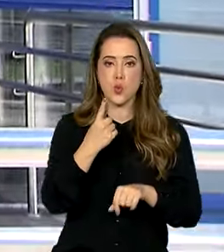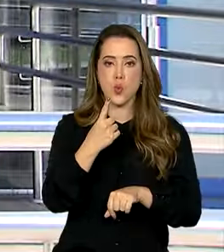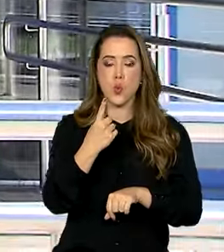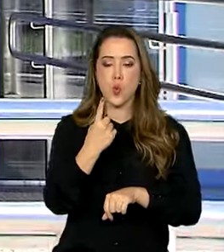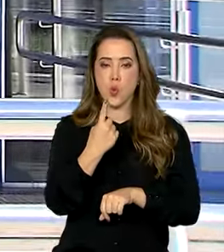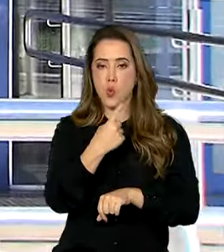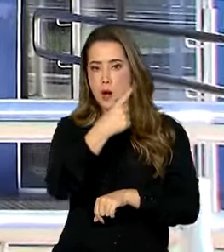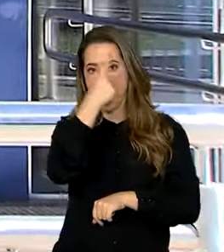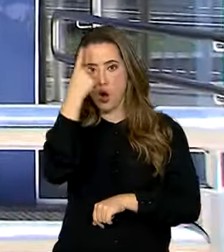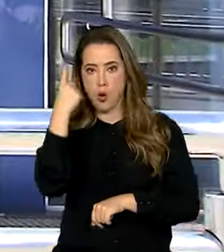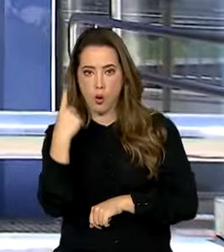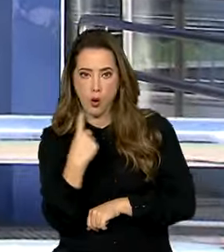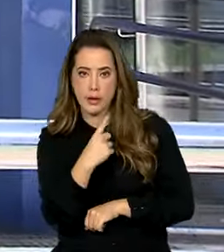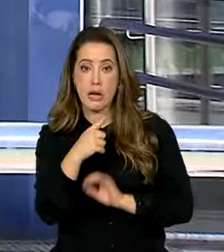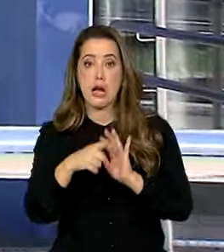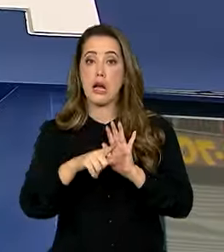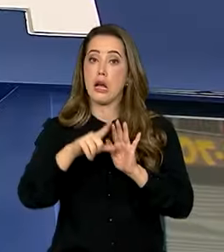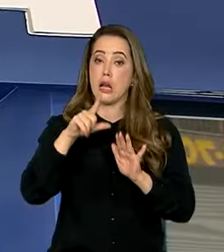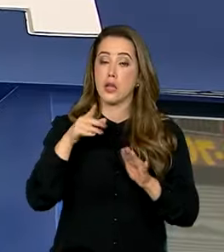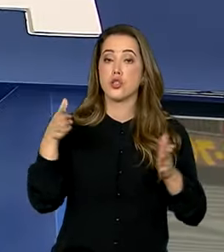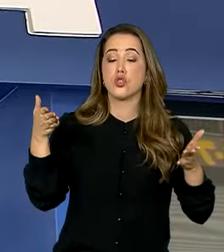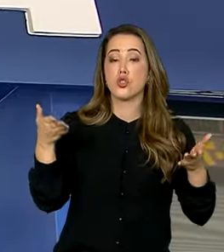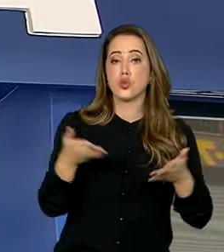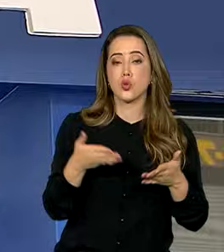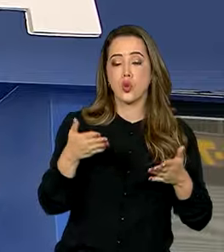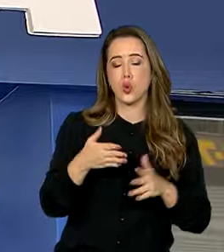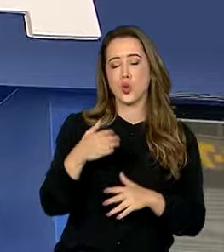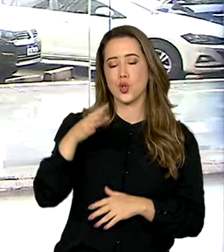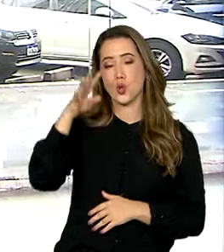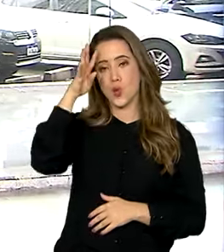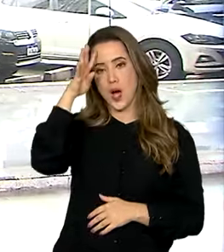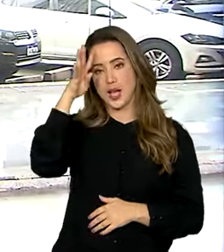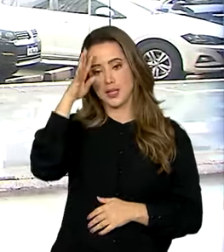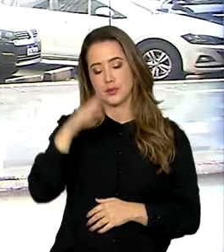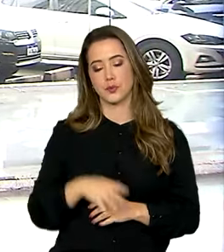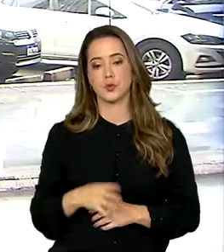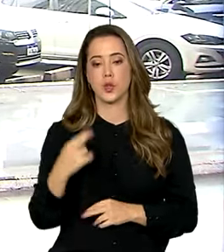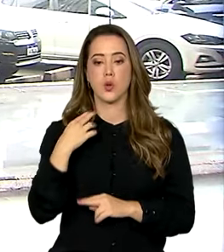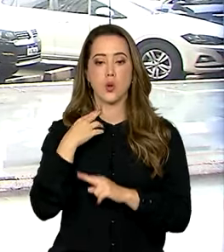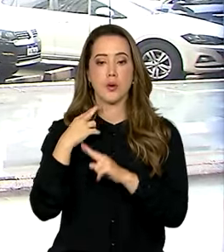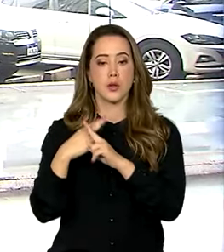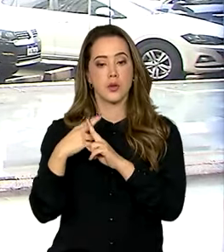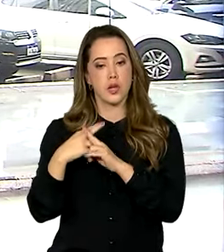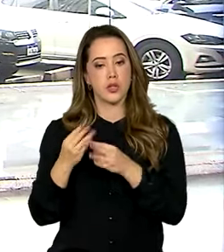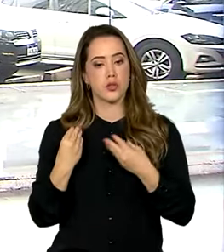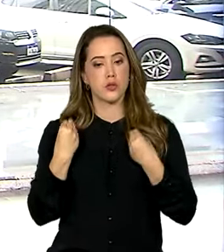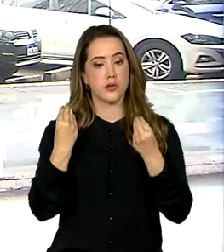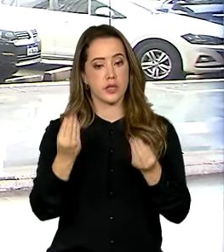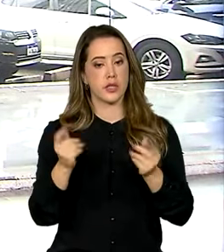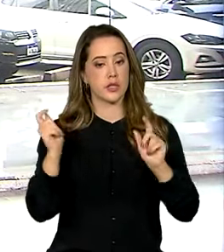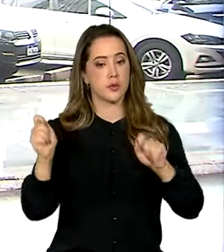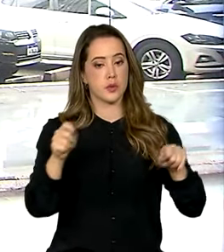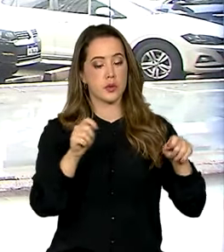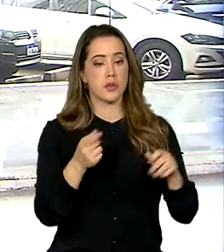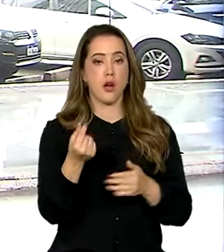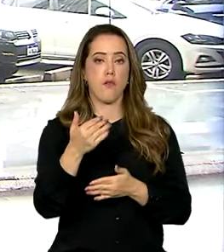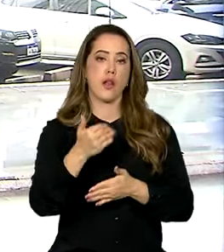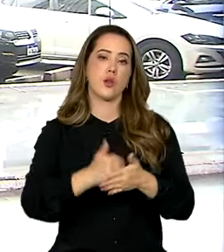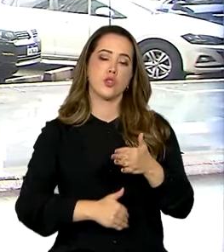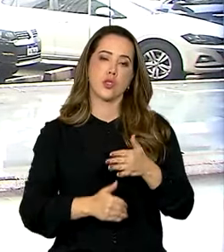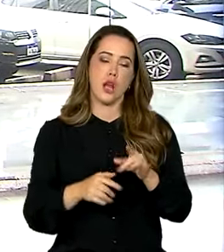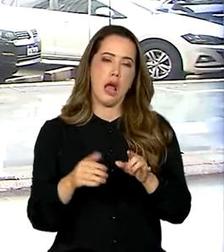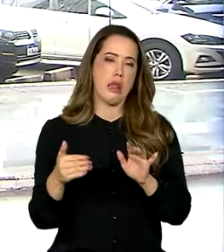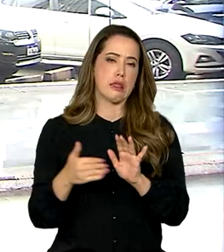1 hora mais cedo nesta quarta-feira. Na Caixa, por exemplo, foram ofertadas condições com descontos de